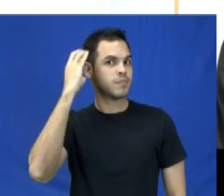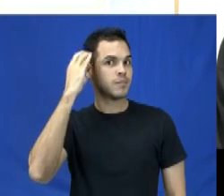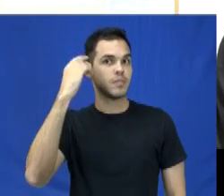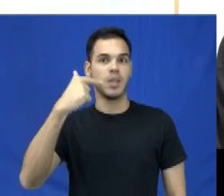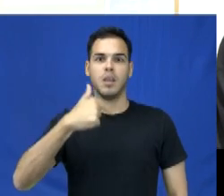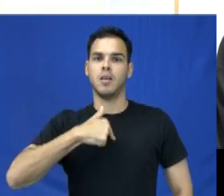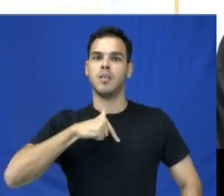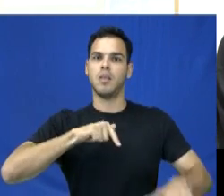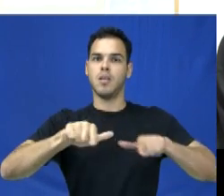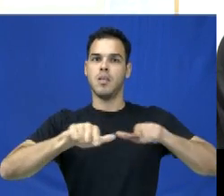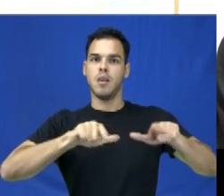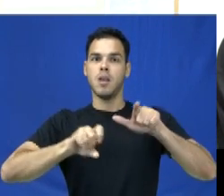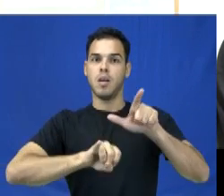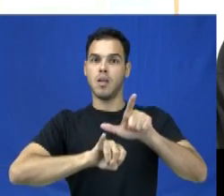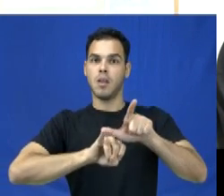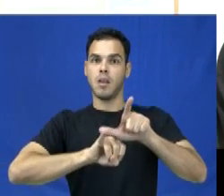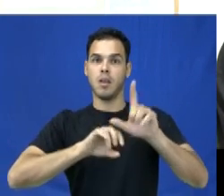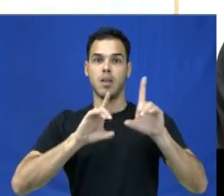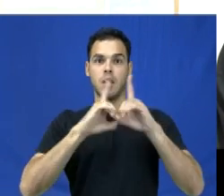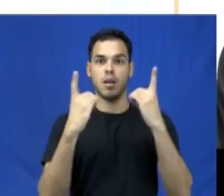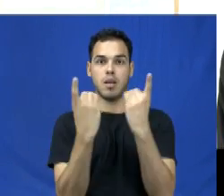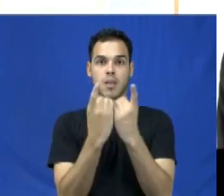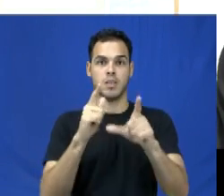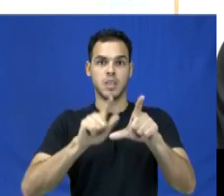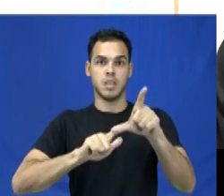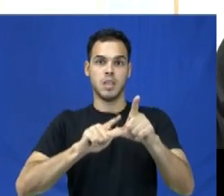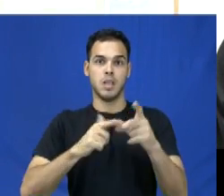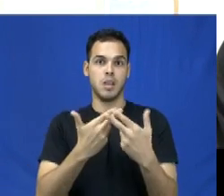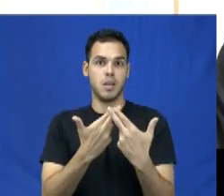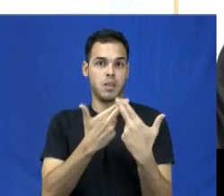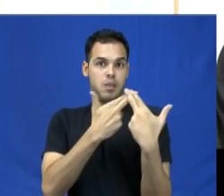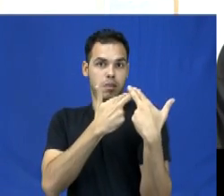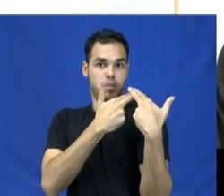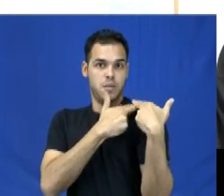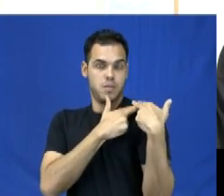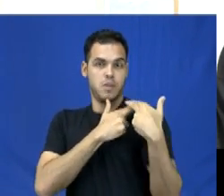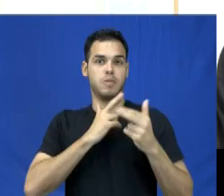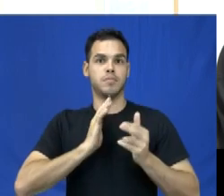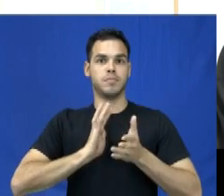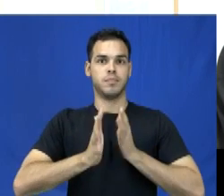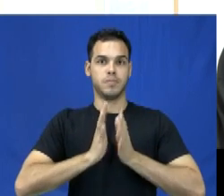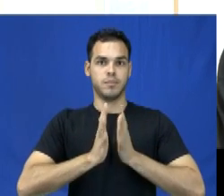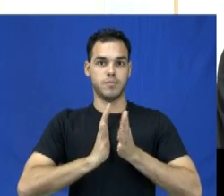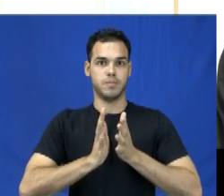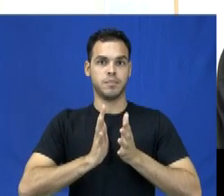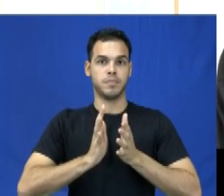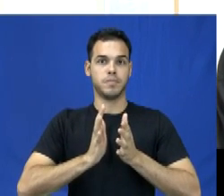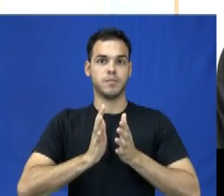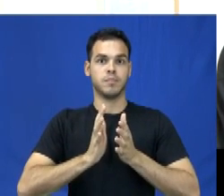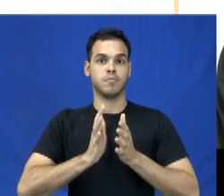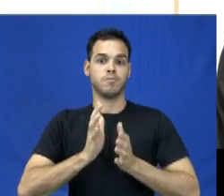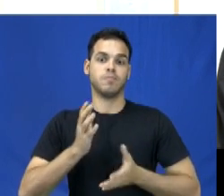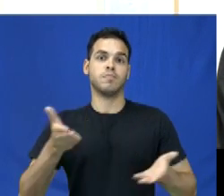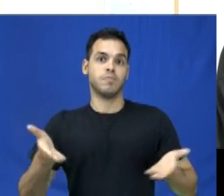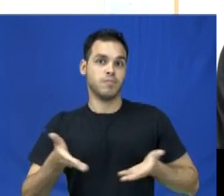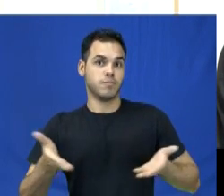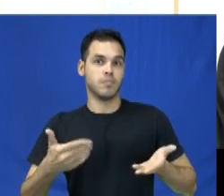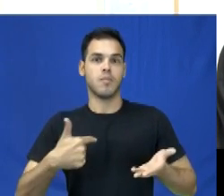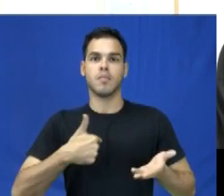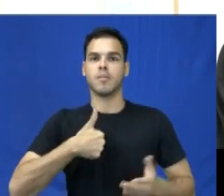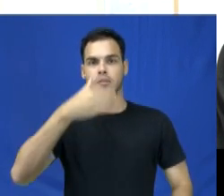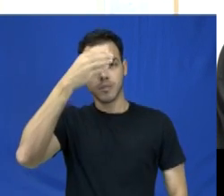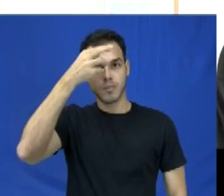Letras, assumindo a cadeira de Língua Brasileira de Sinais, onde no momento estou como coordenador do curso de Letras